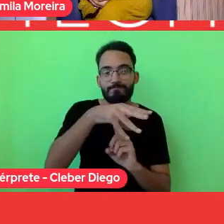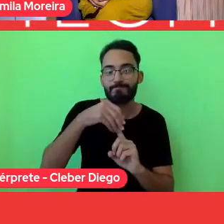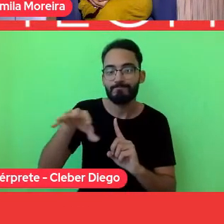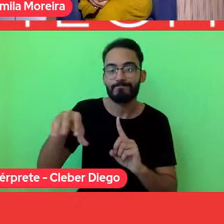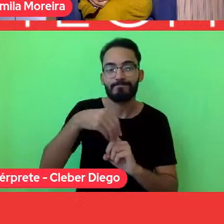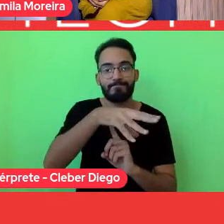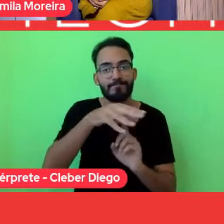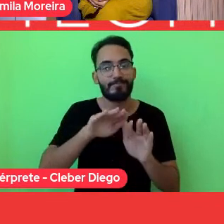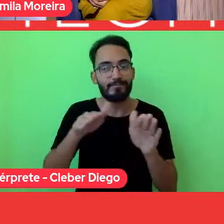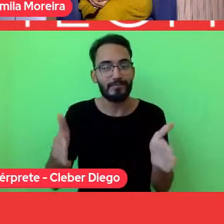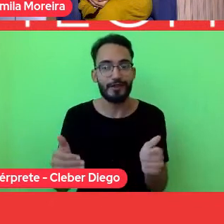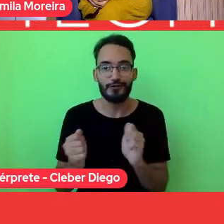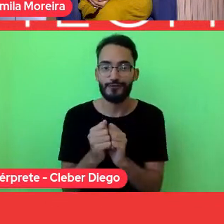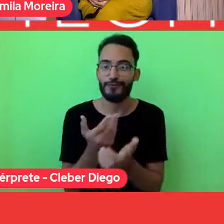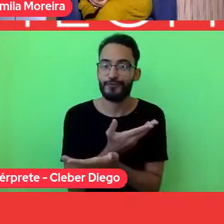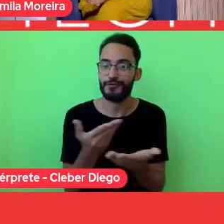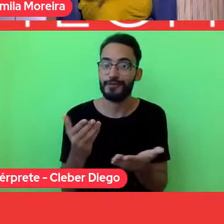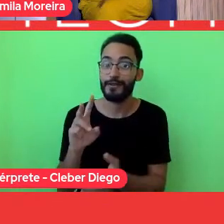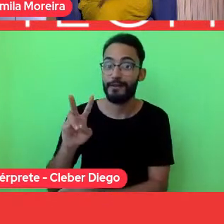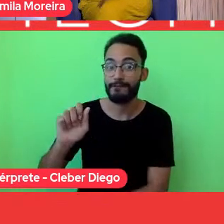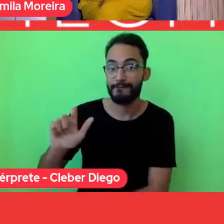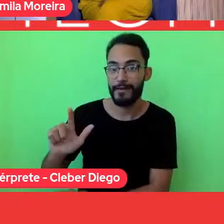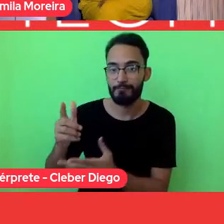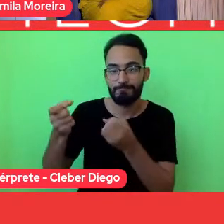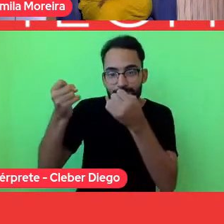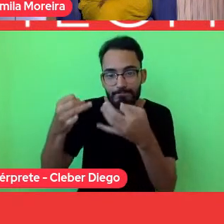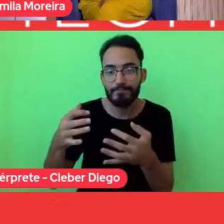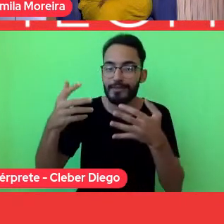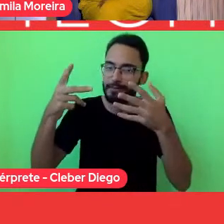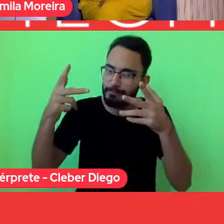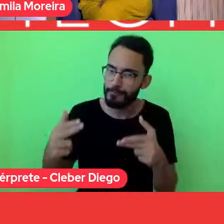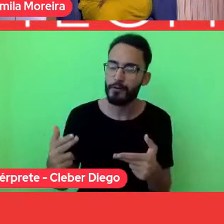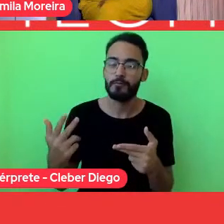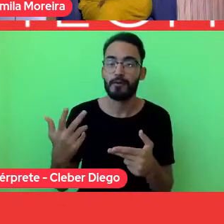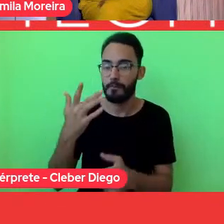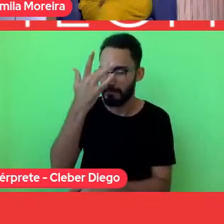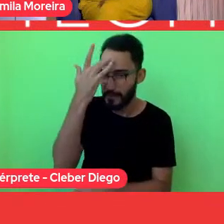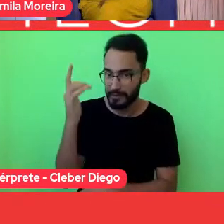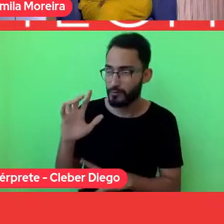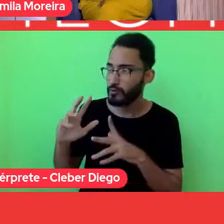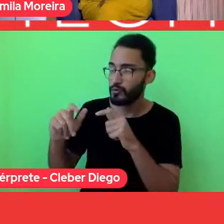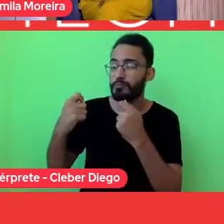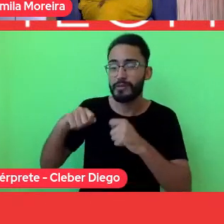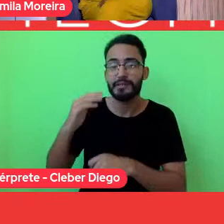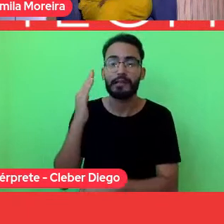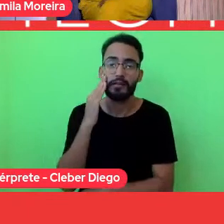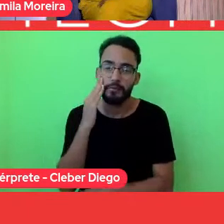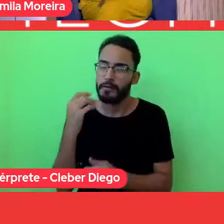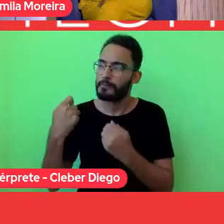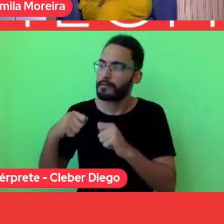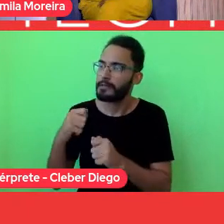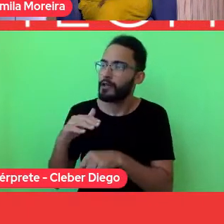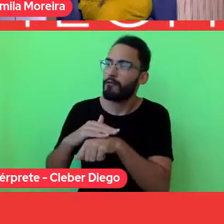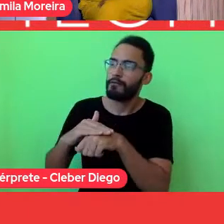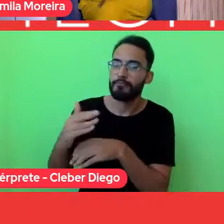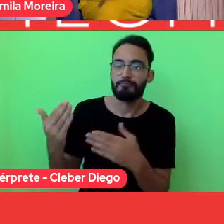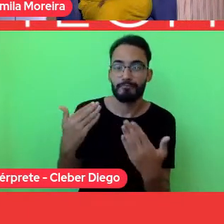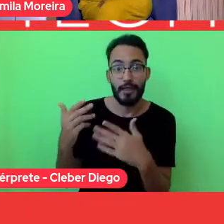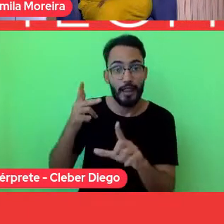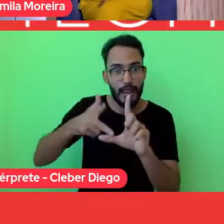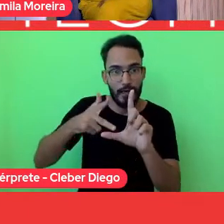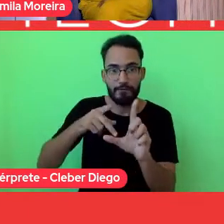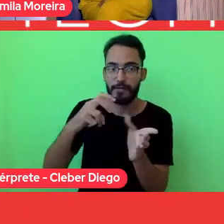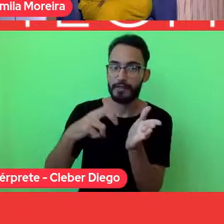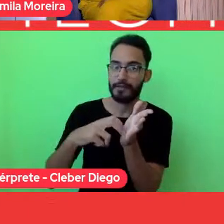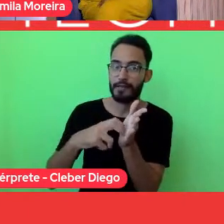com vocês. E como a Val falou, é importante que as pessoas todas falem desse assunto e saibam desse assunto. Então, essa live vai ficar gravada,